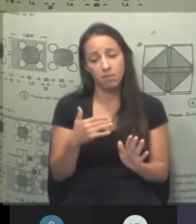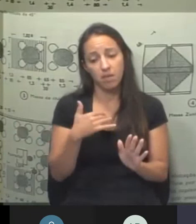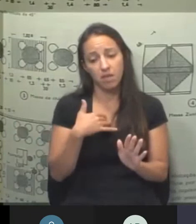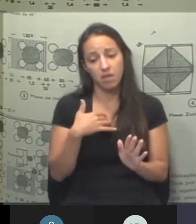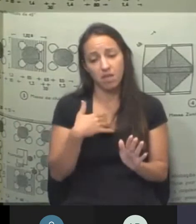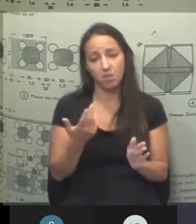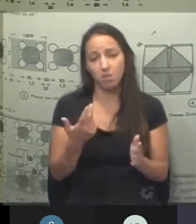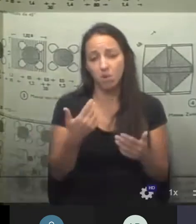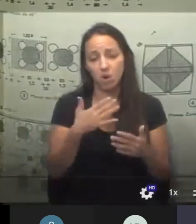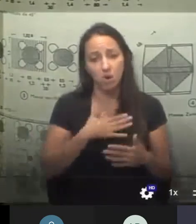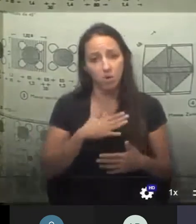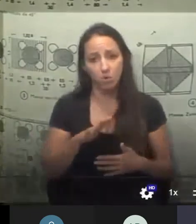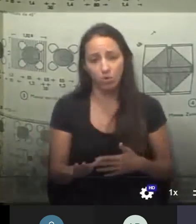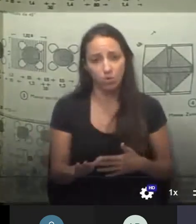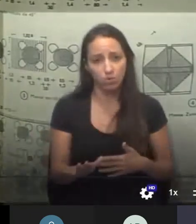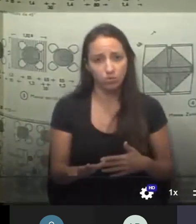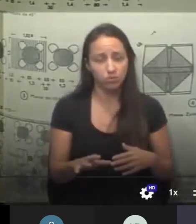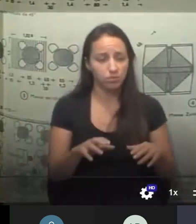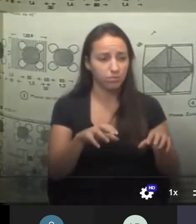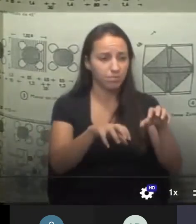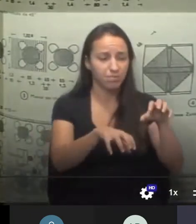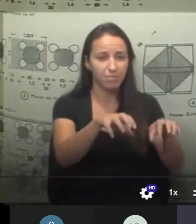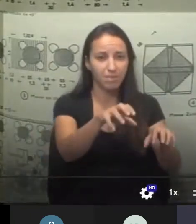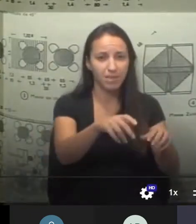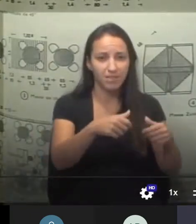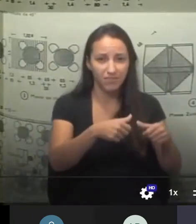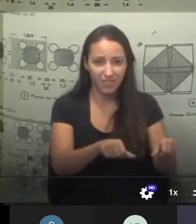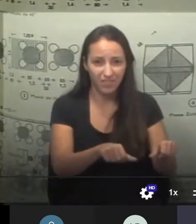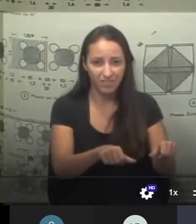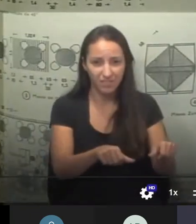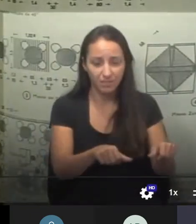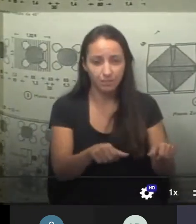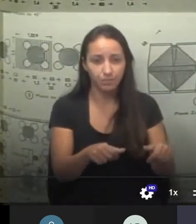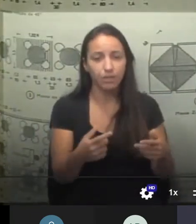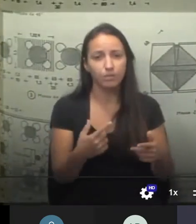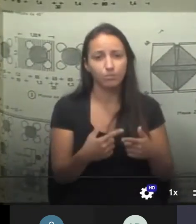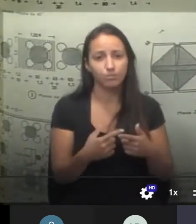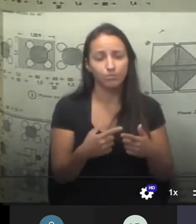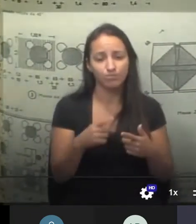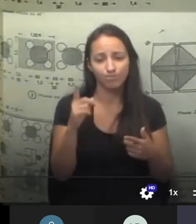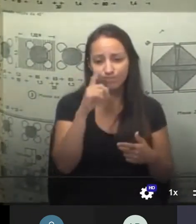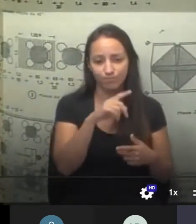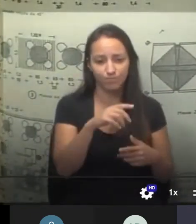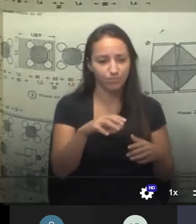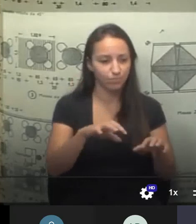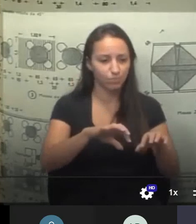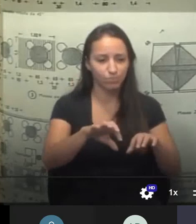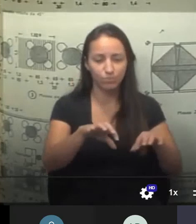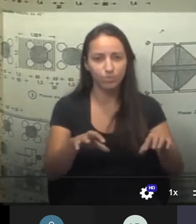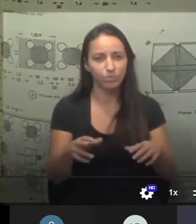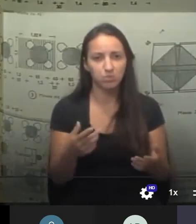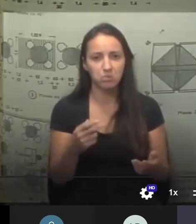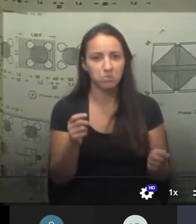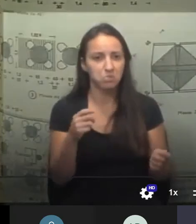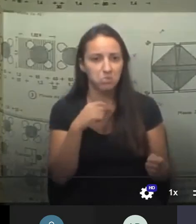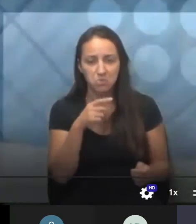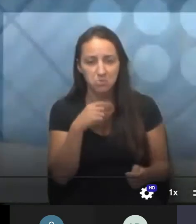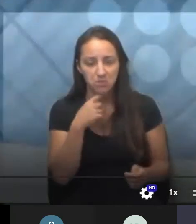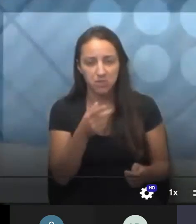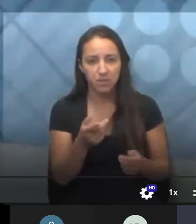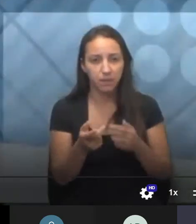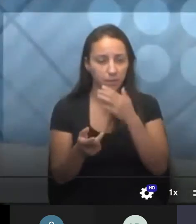fixas no piso, porque dificultam a pessoa utilizar o ambiente. E lembre-se, eu já falei isso e